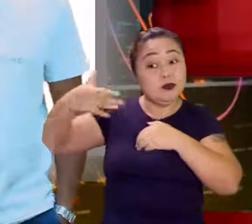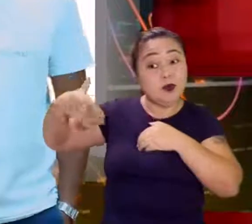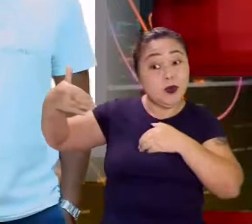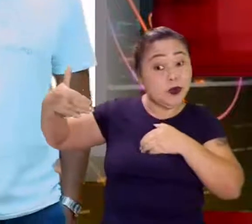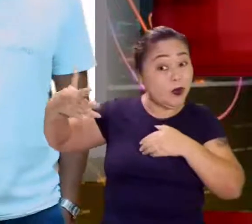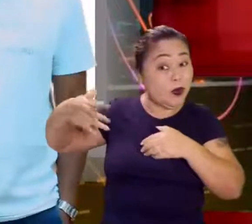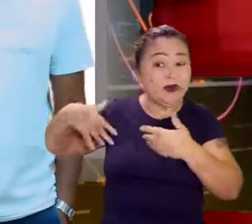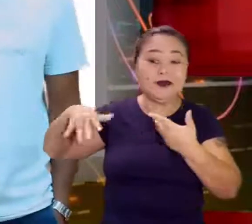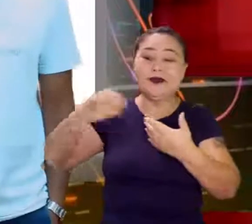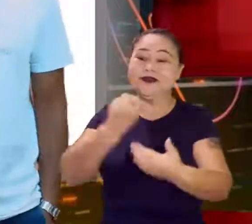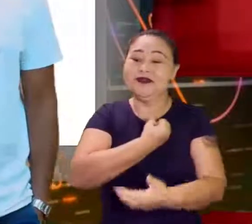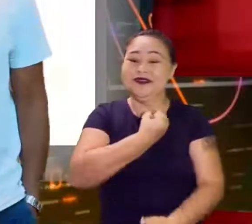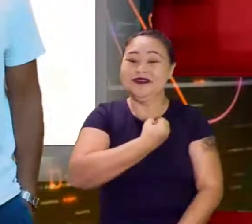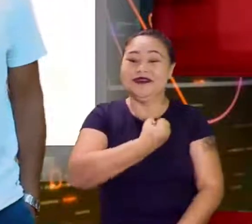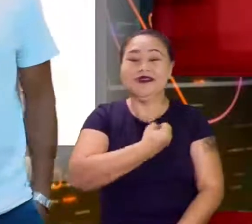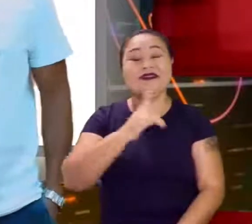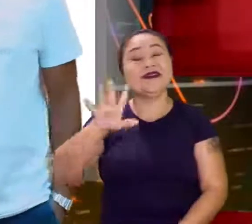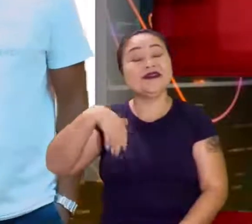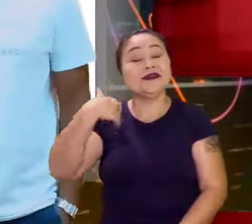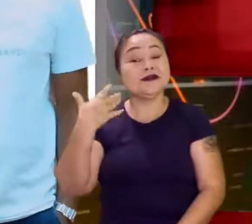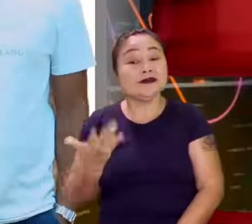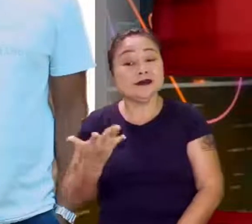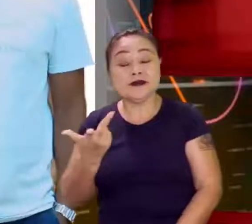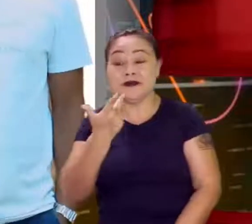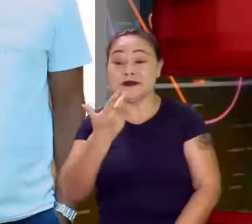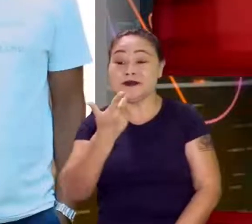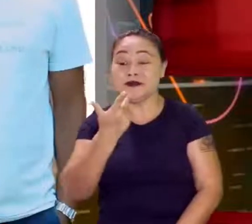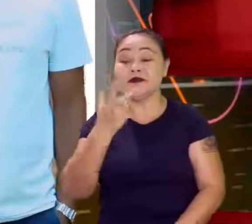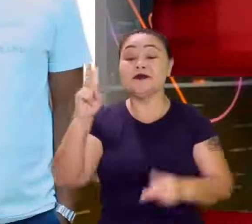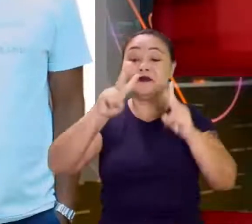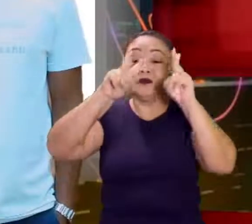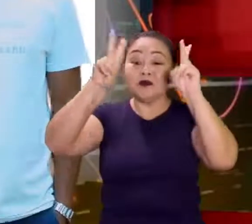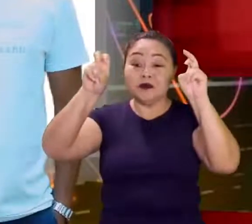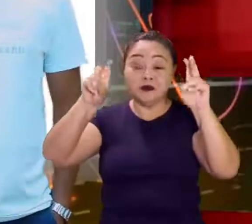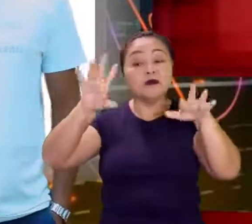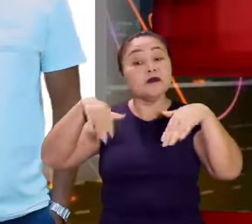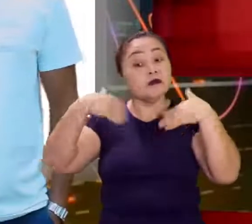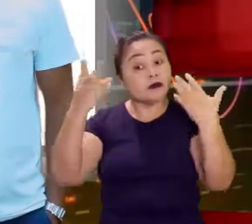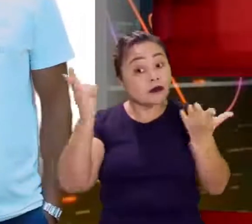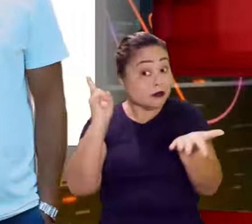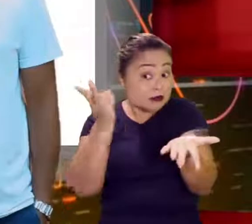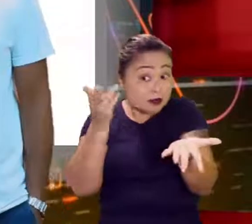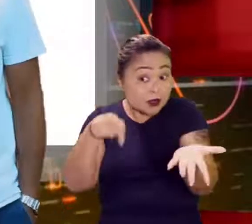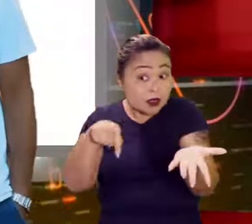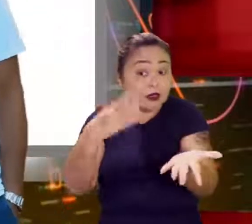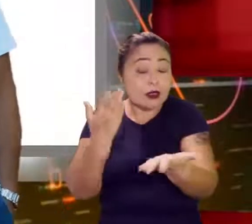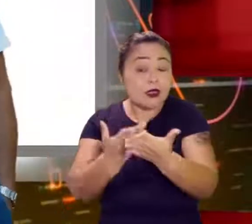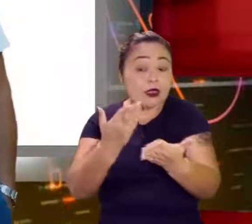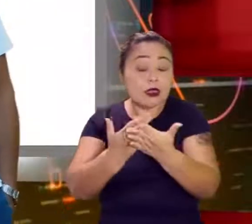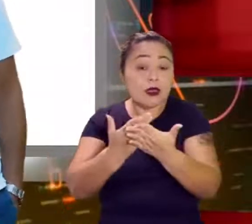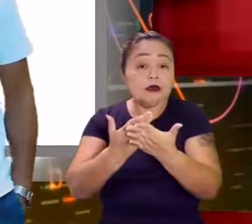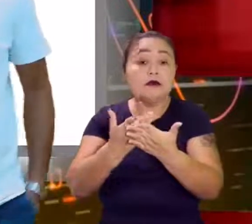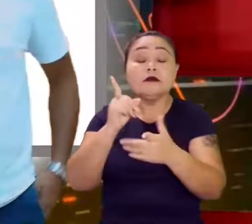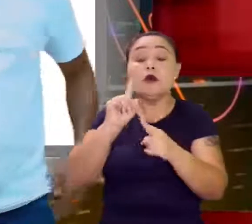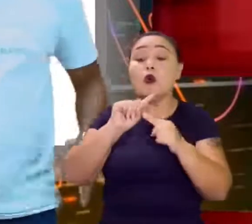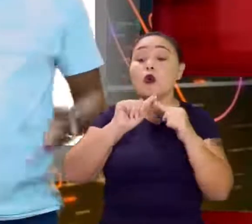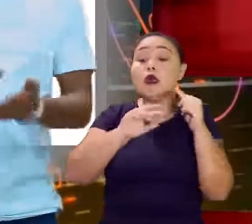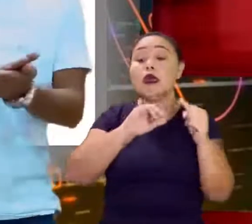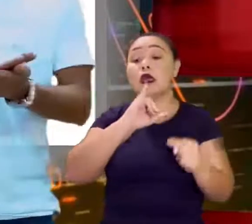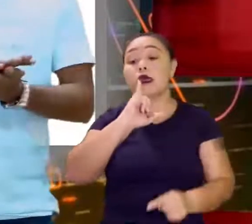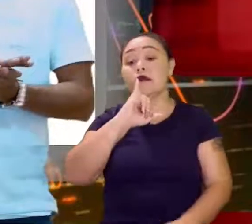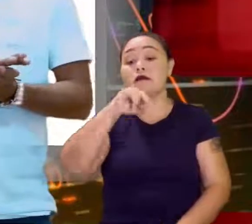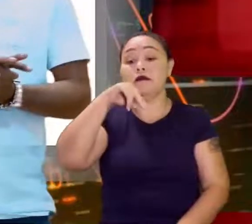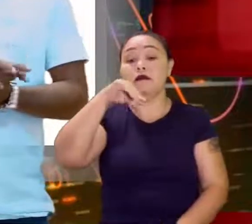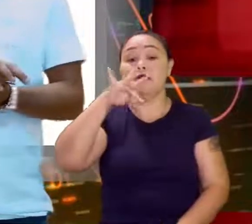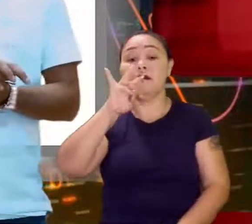Olha pelo aí, infinito. né? Então agora a gente vai falar do assunto que é o assunto mesmo da aula, né? Que a gente falou de interpolação